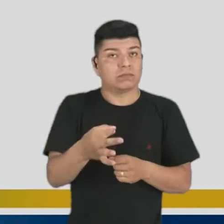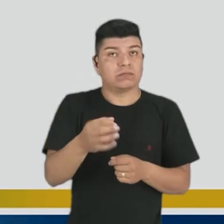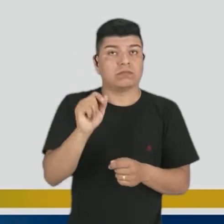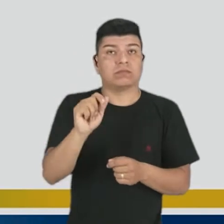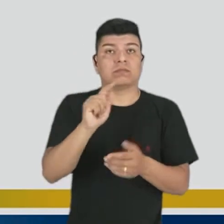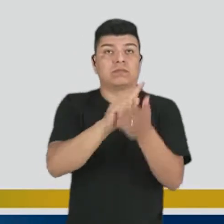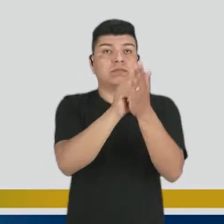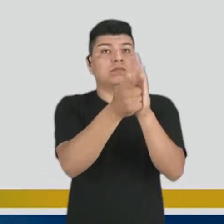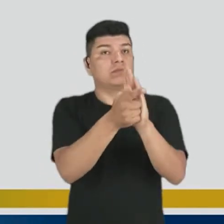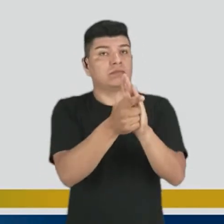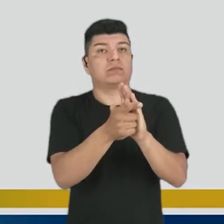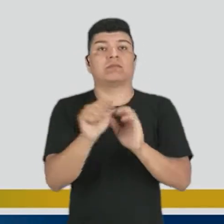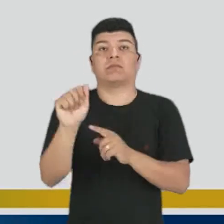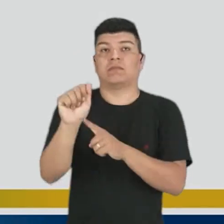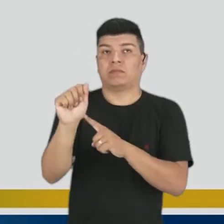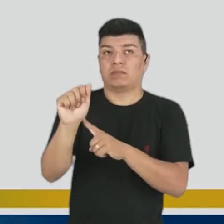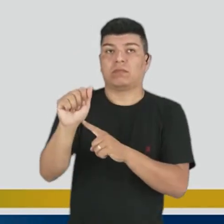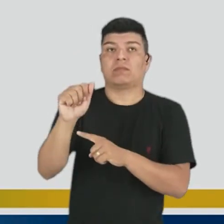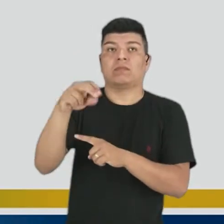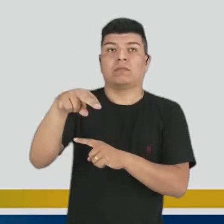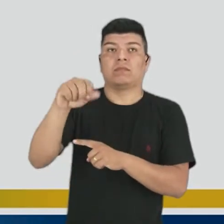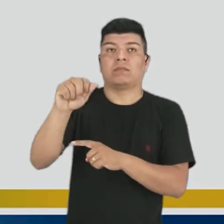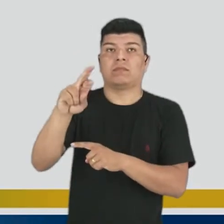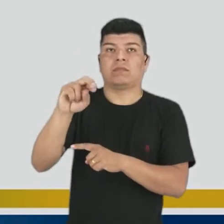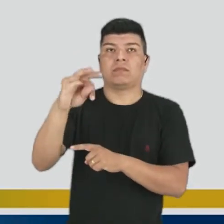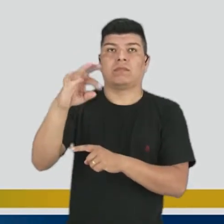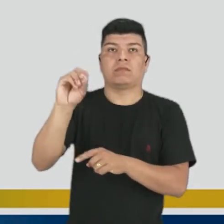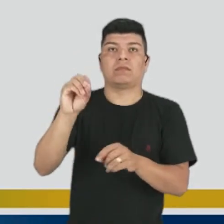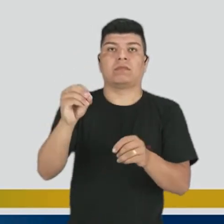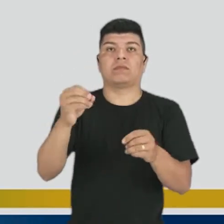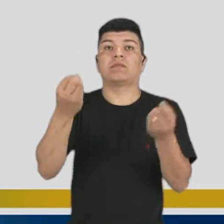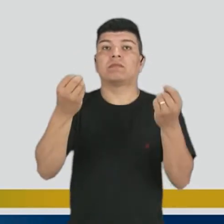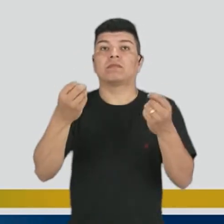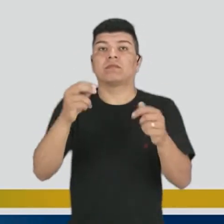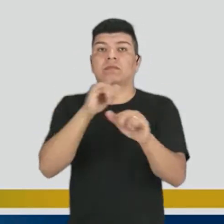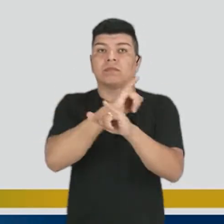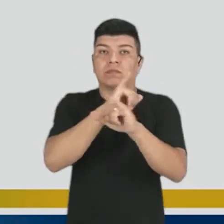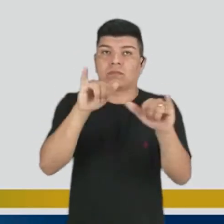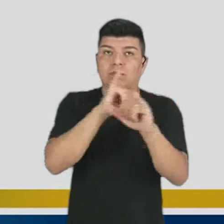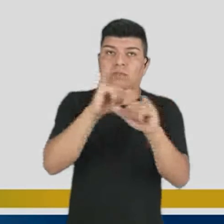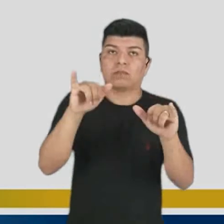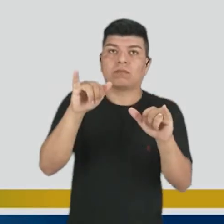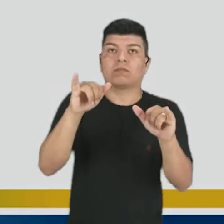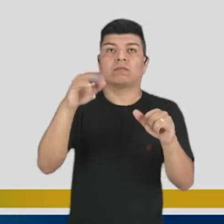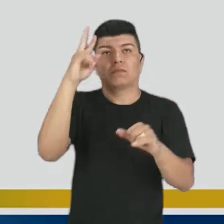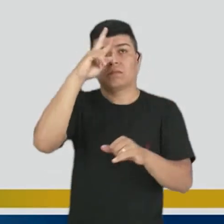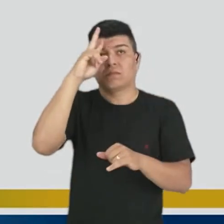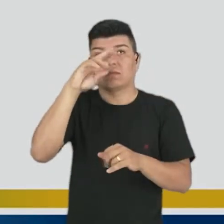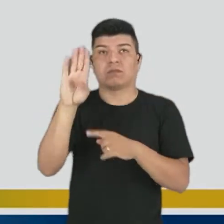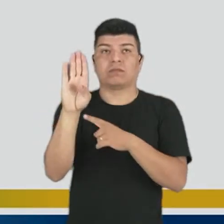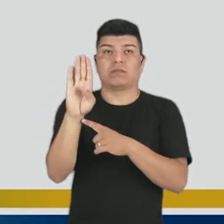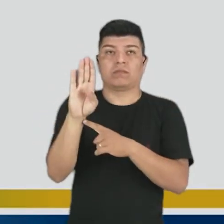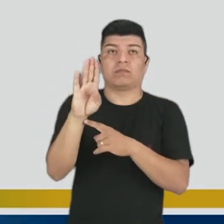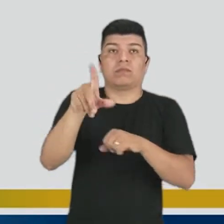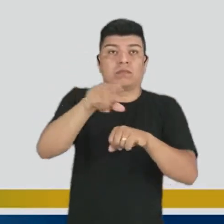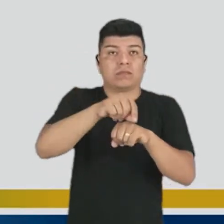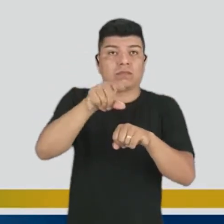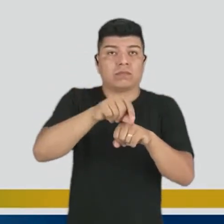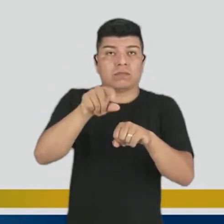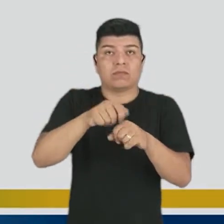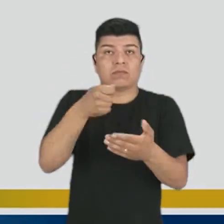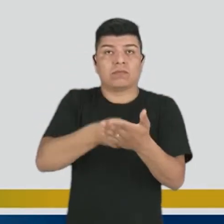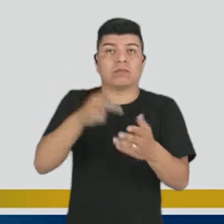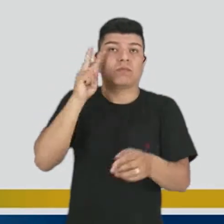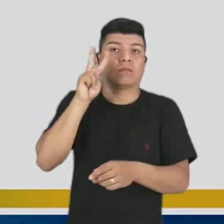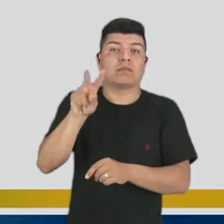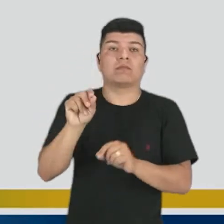gênero narrativo, cuja principal função é contar uma história? Alternativa A. B. Argumentativo, que defende um